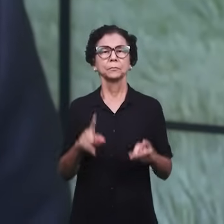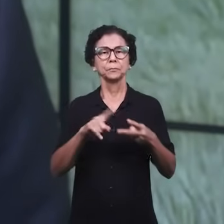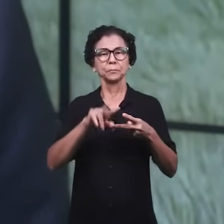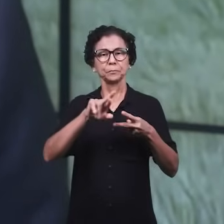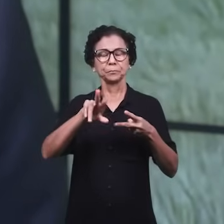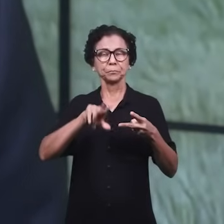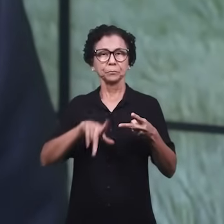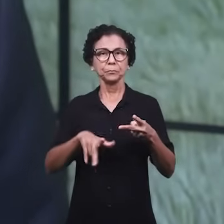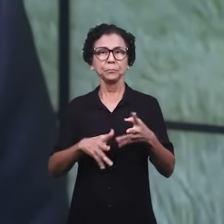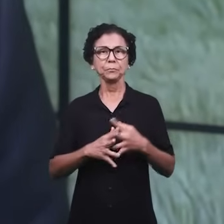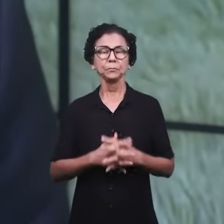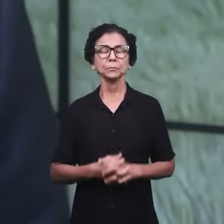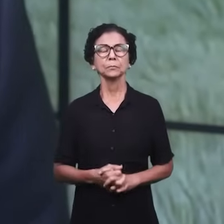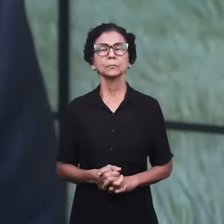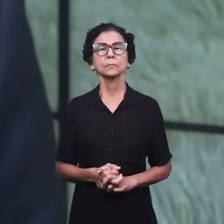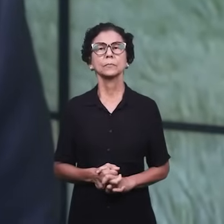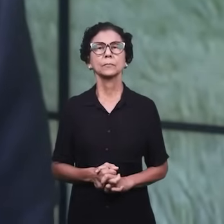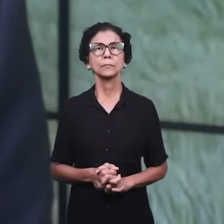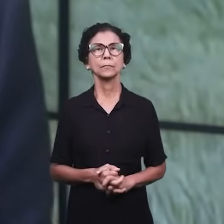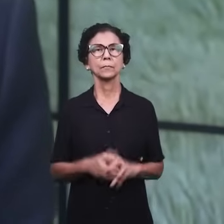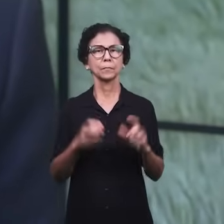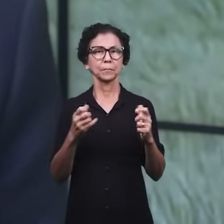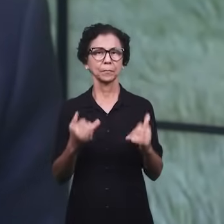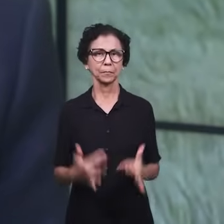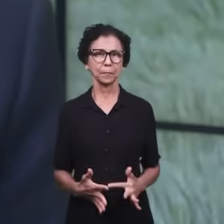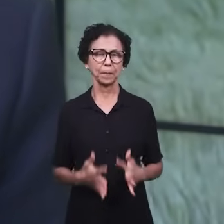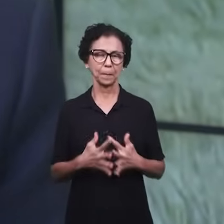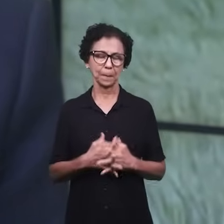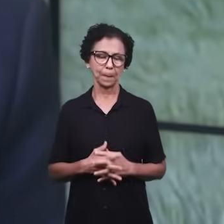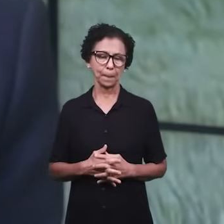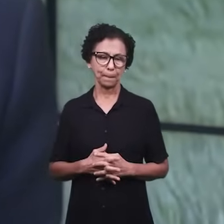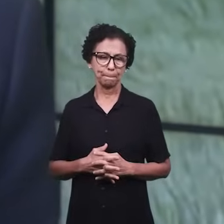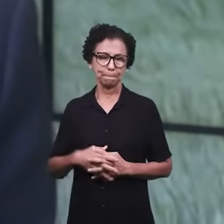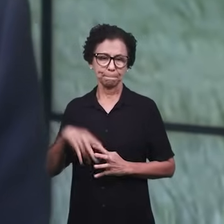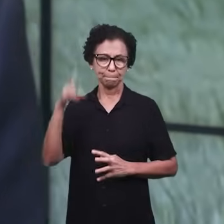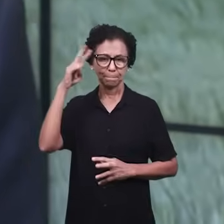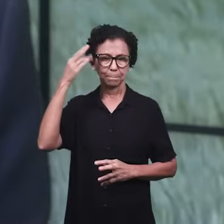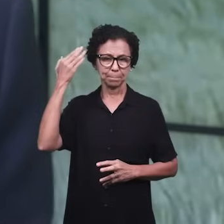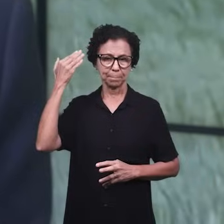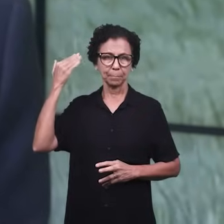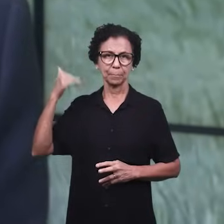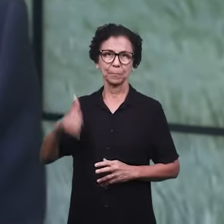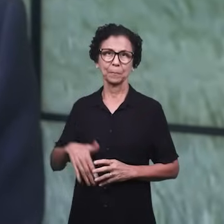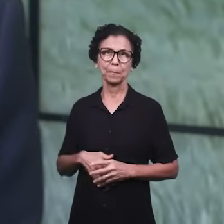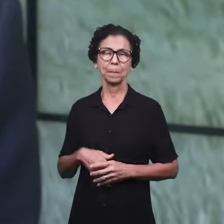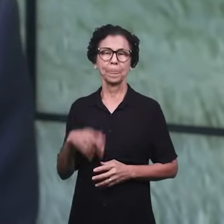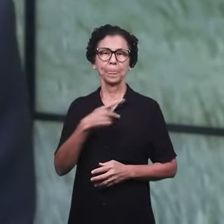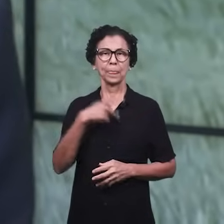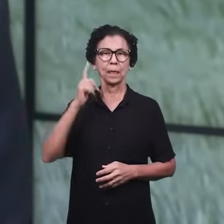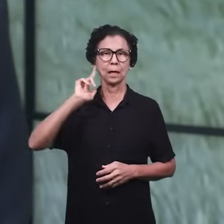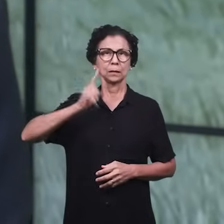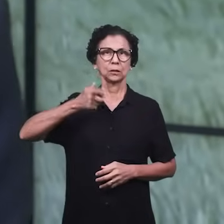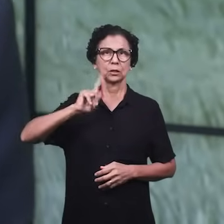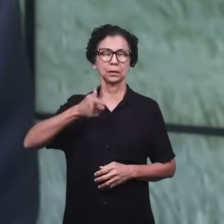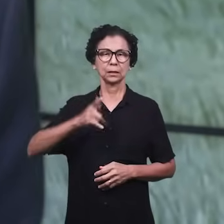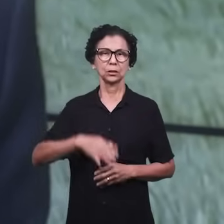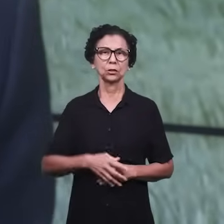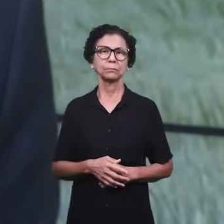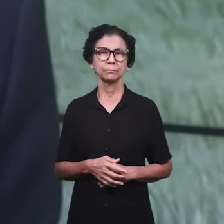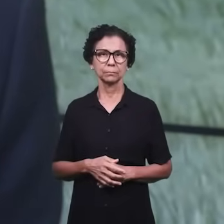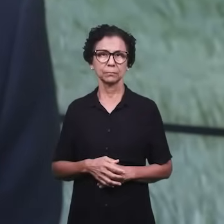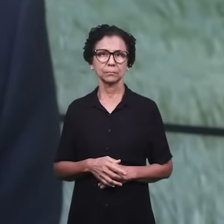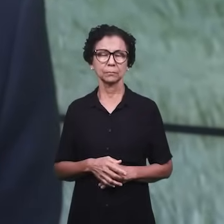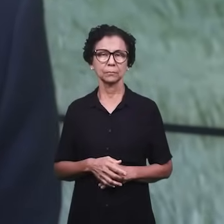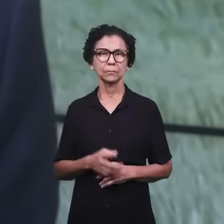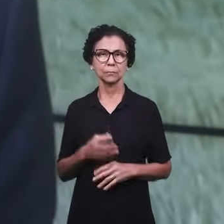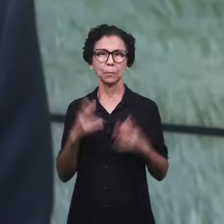o culto de consagração de criança eu me recordo eh Há um tempo atrás O pastor fez um culto de consagração